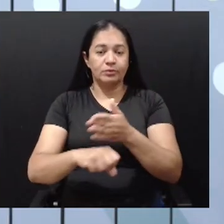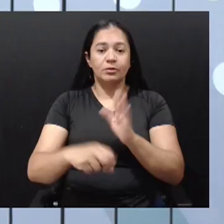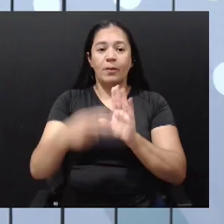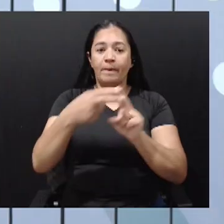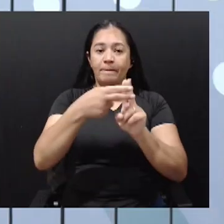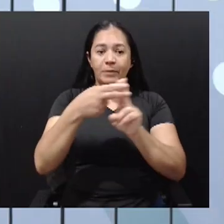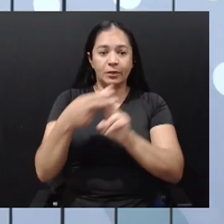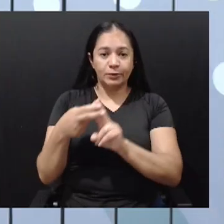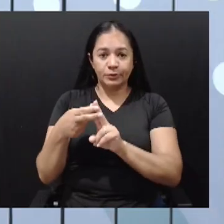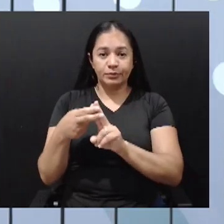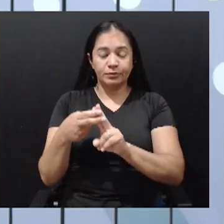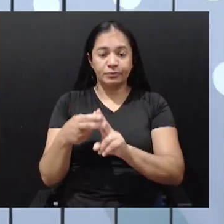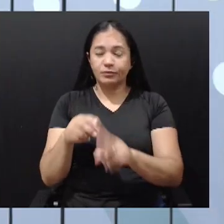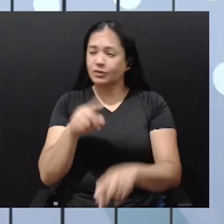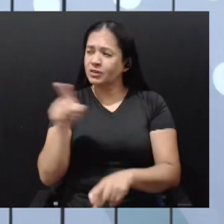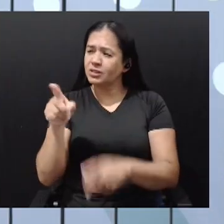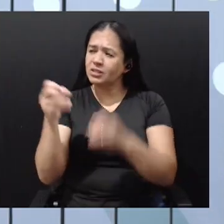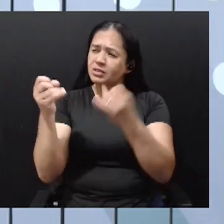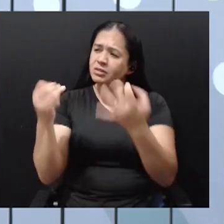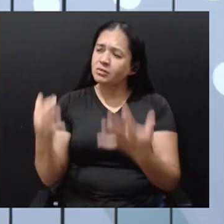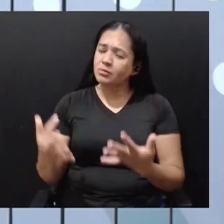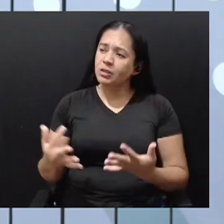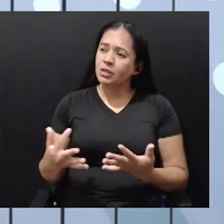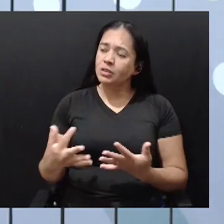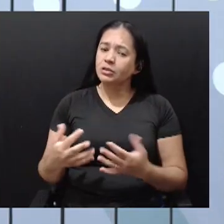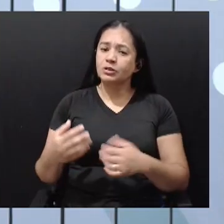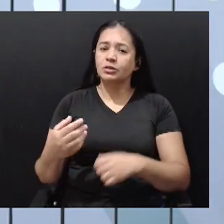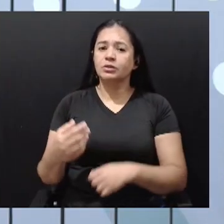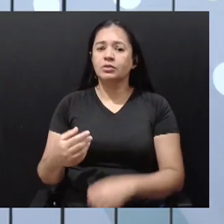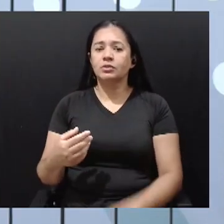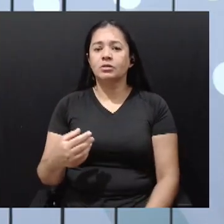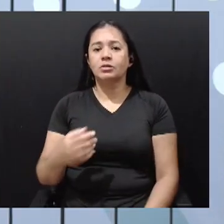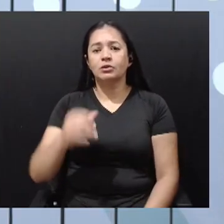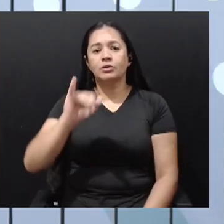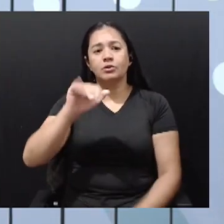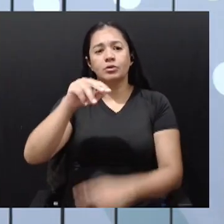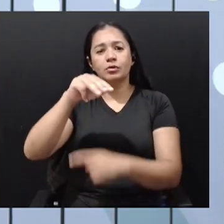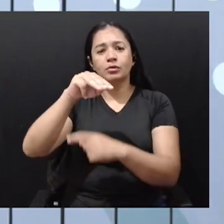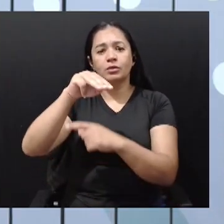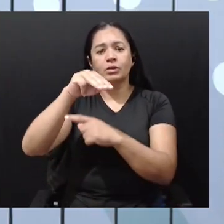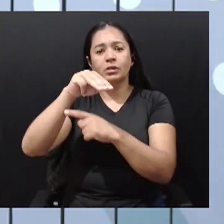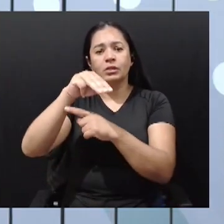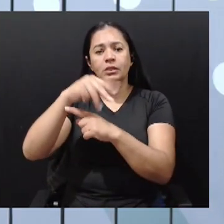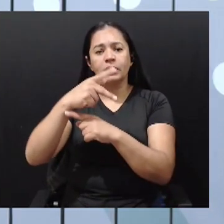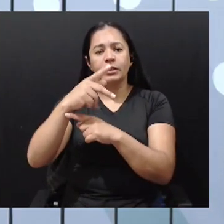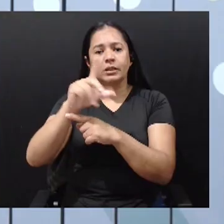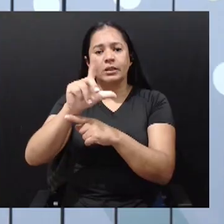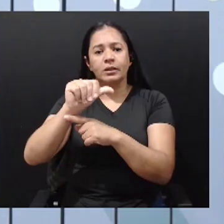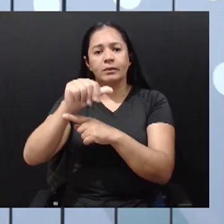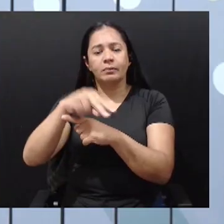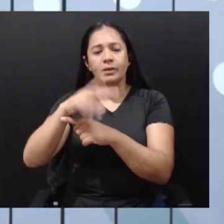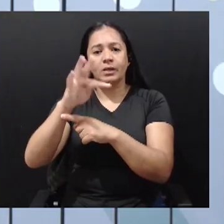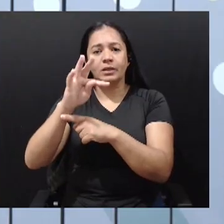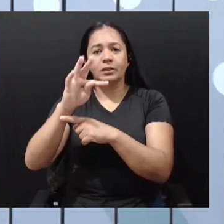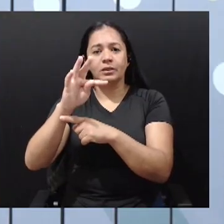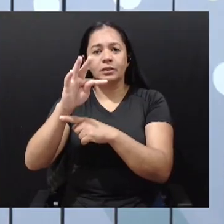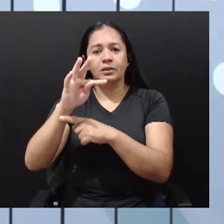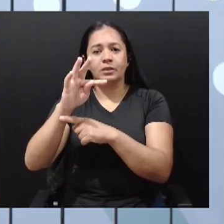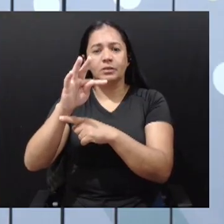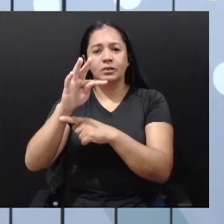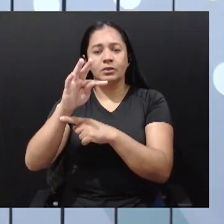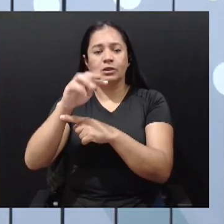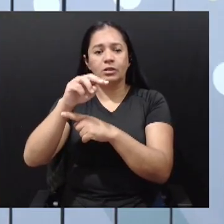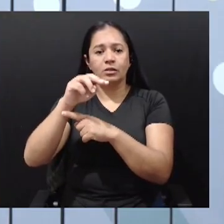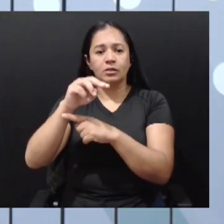estava falando sobre o Implanon, né? O Implanton, né? Esse método. Implanon, que é o subcutâneo.